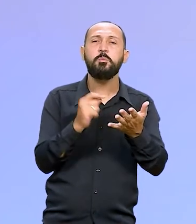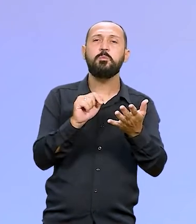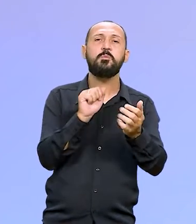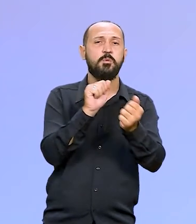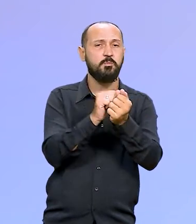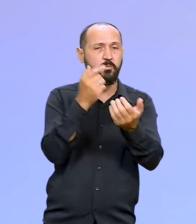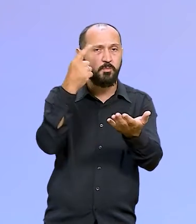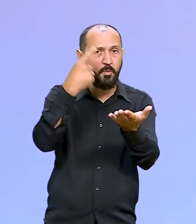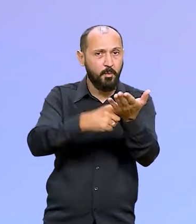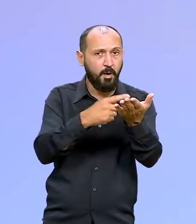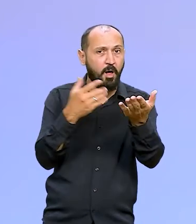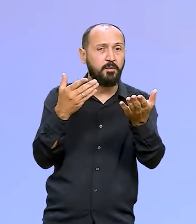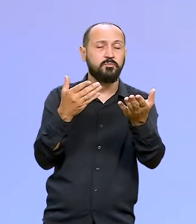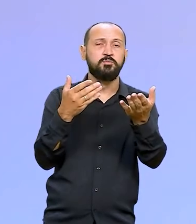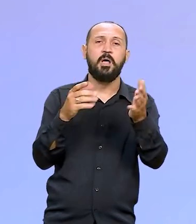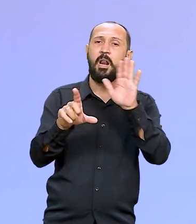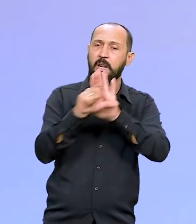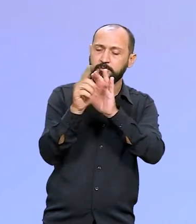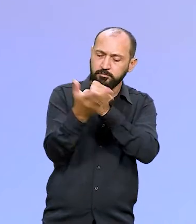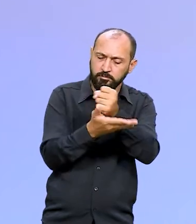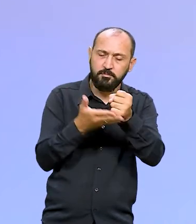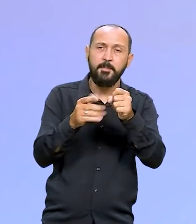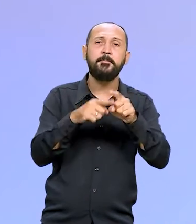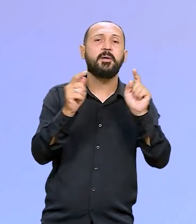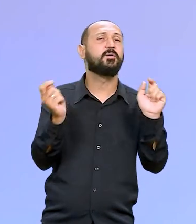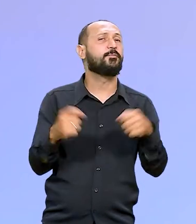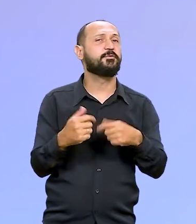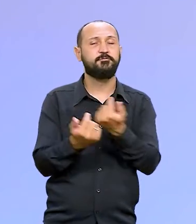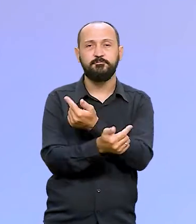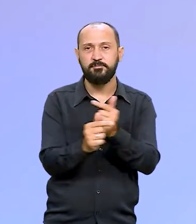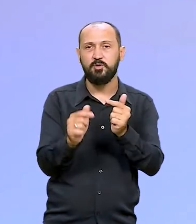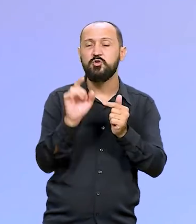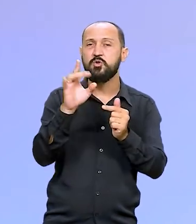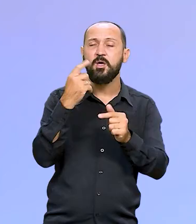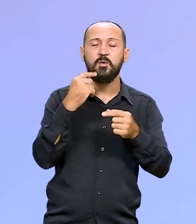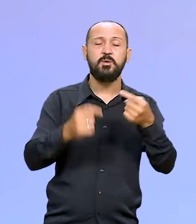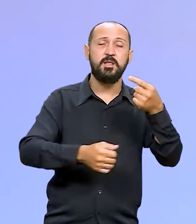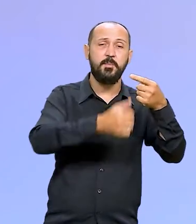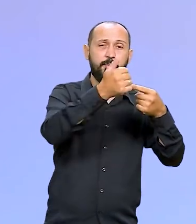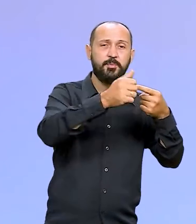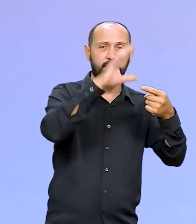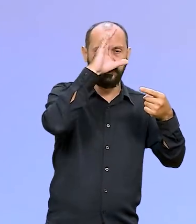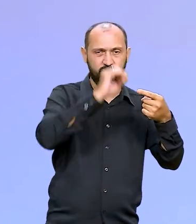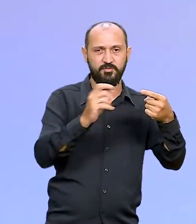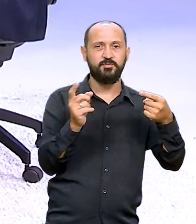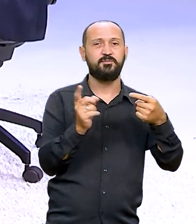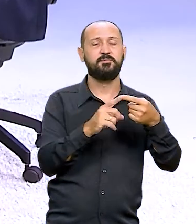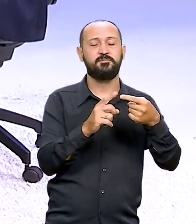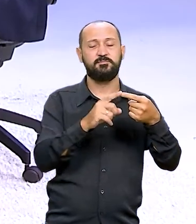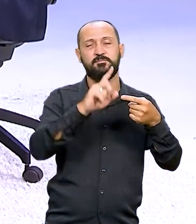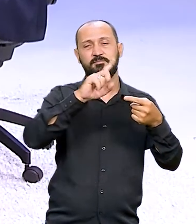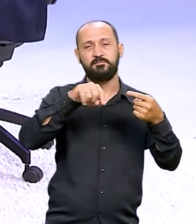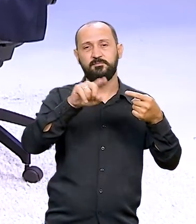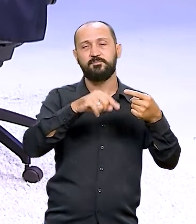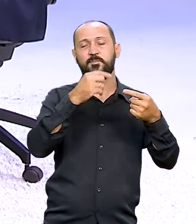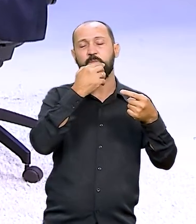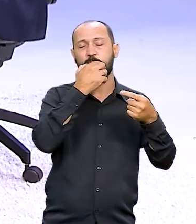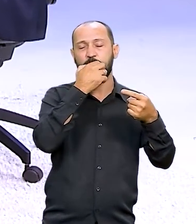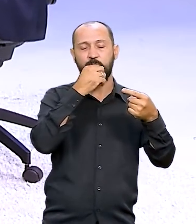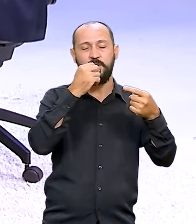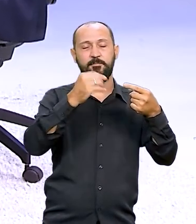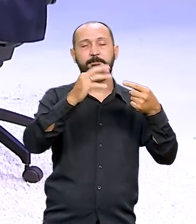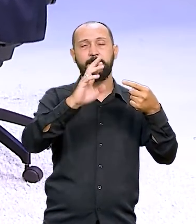jurídicos válidos, inclusive pautados na lei, mas ao mesmo tempo eles não são eficazes. Eles só são eficazes quando aquele primeiro eles têm uma cancelado.